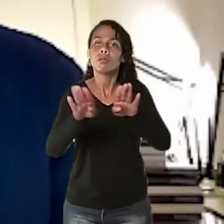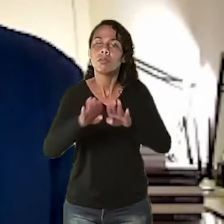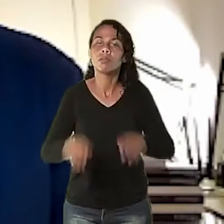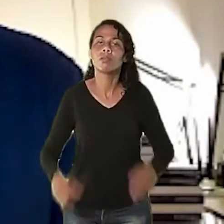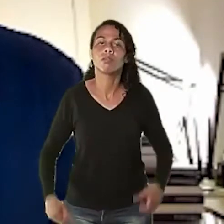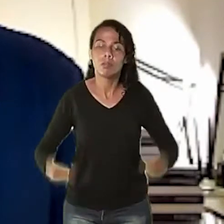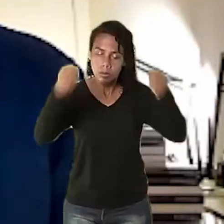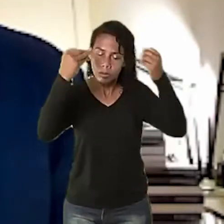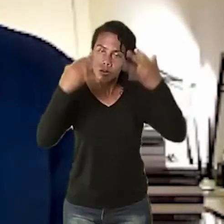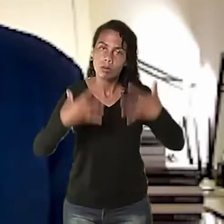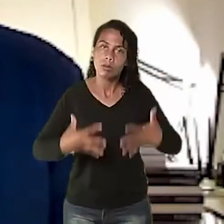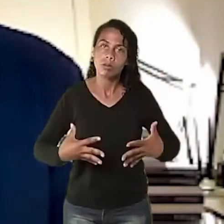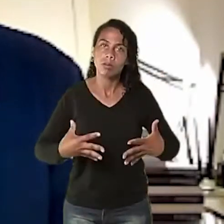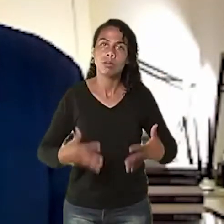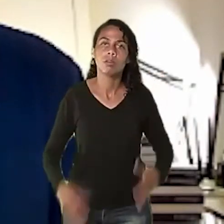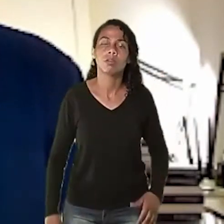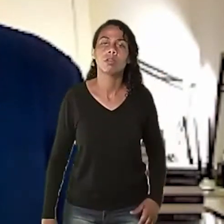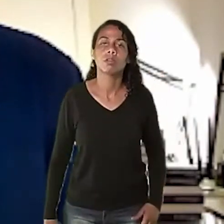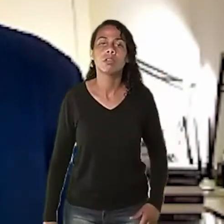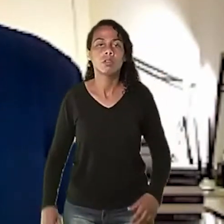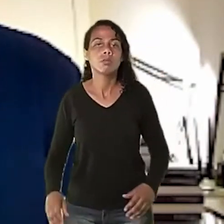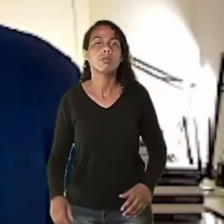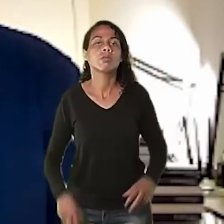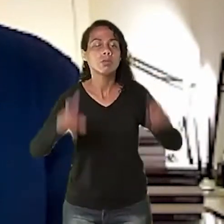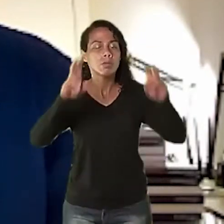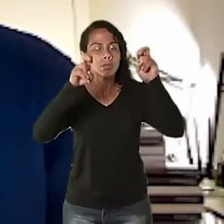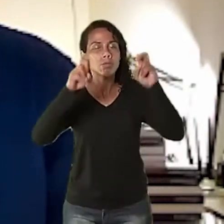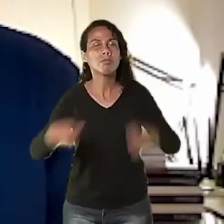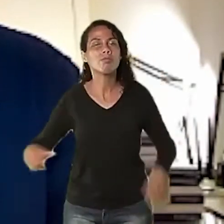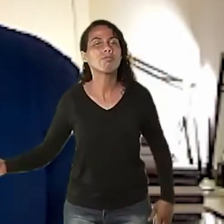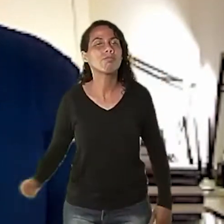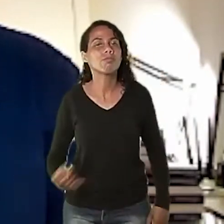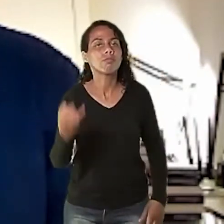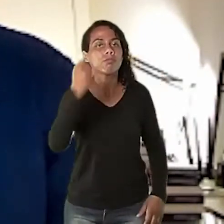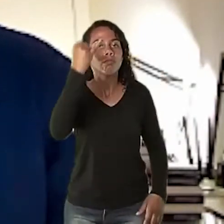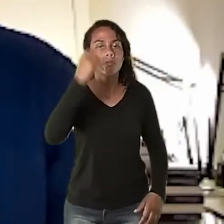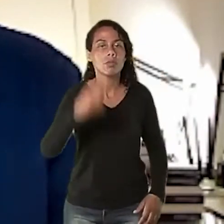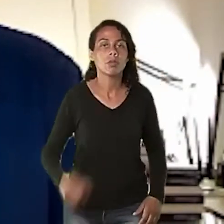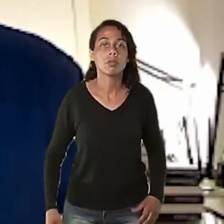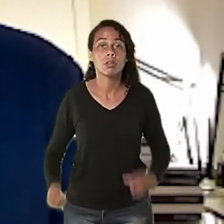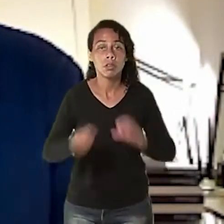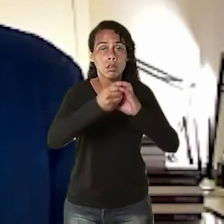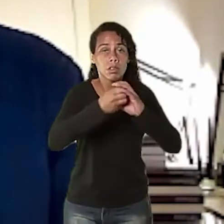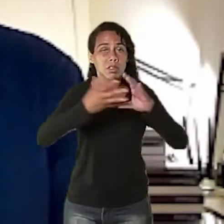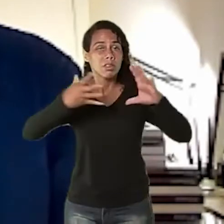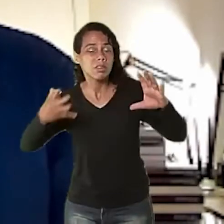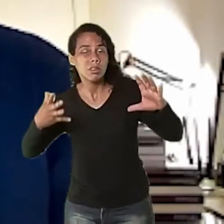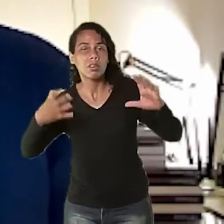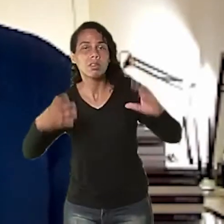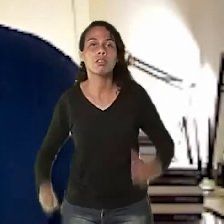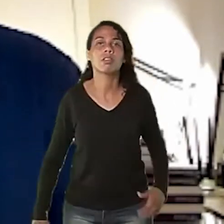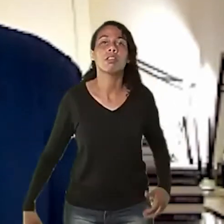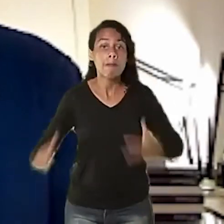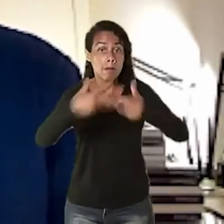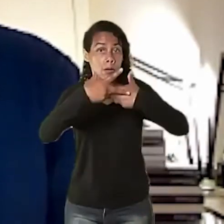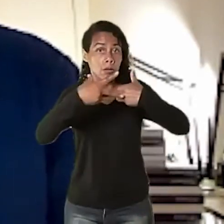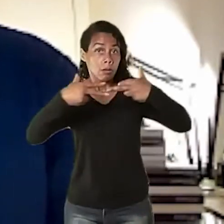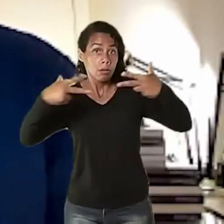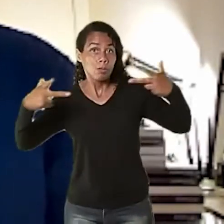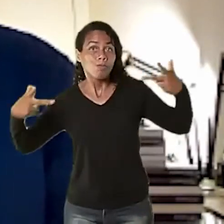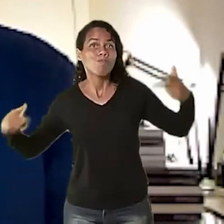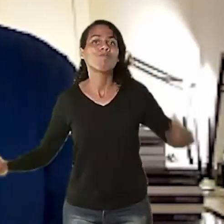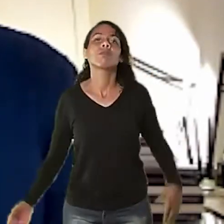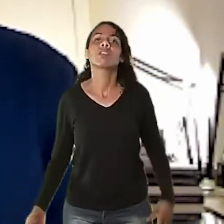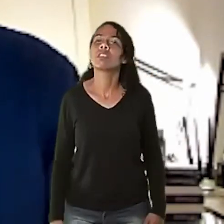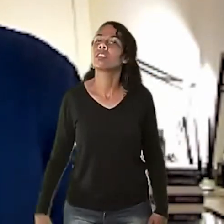crônica era muito mais era maior, e ela tinha outras características de variedades e às vezes